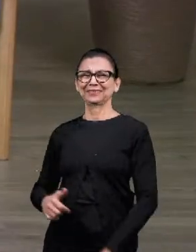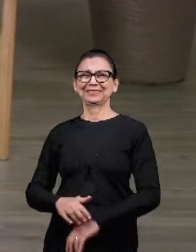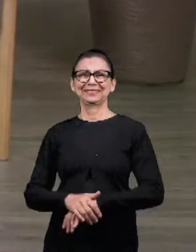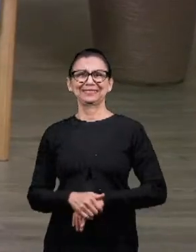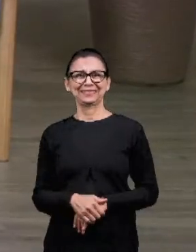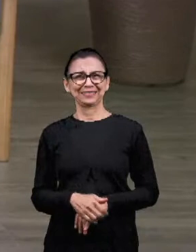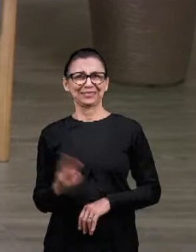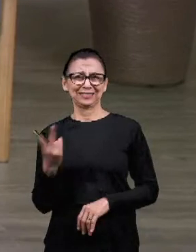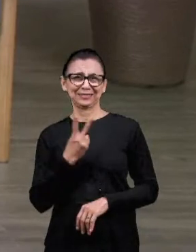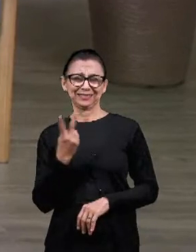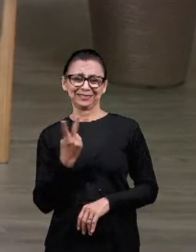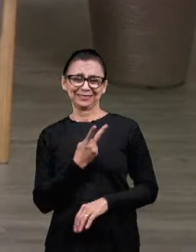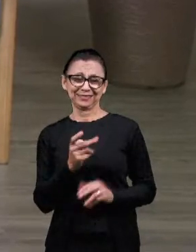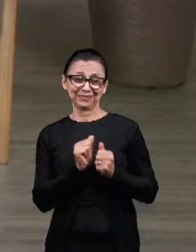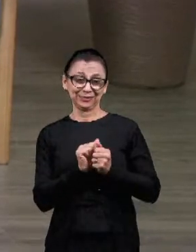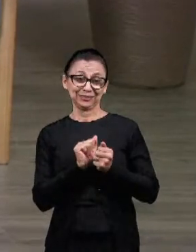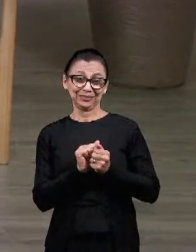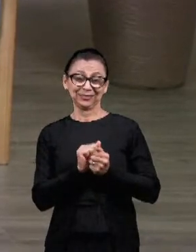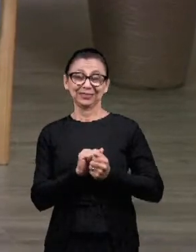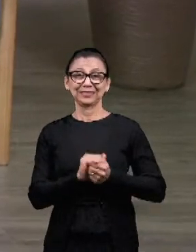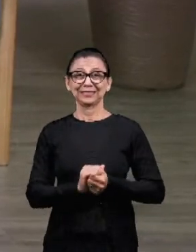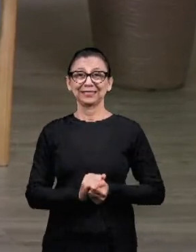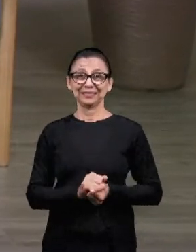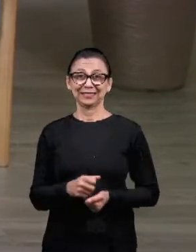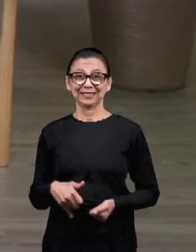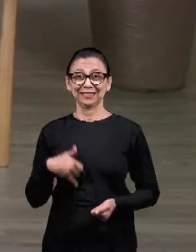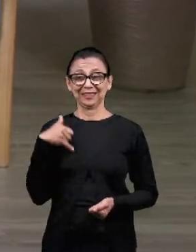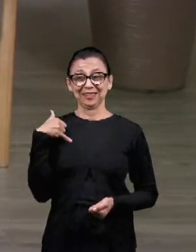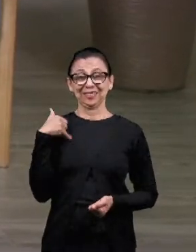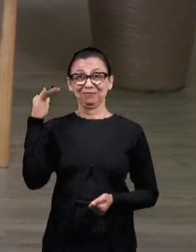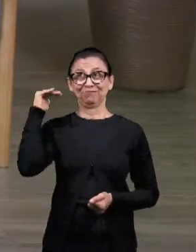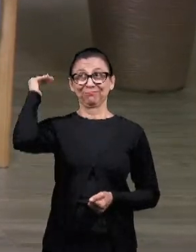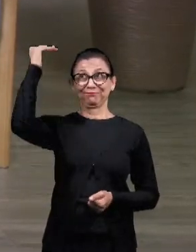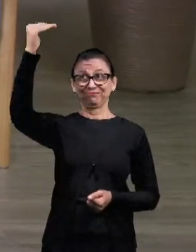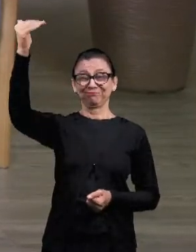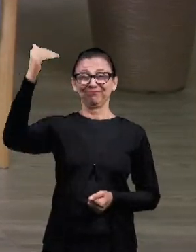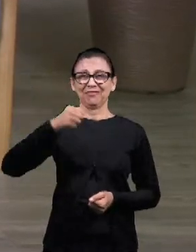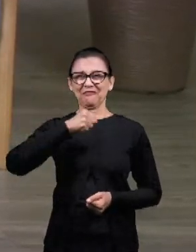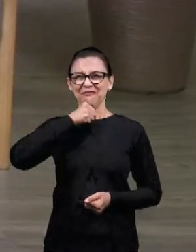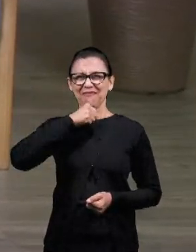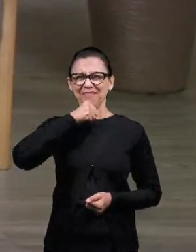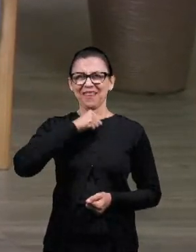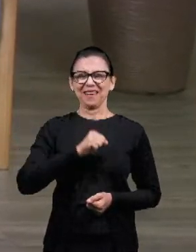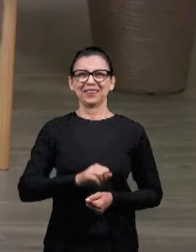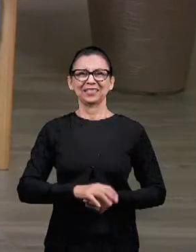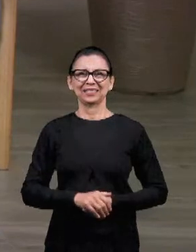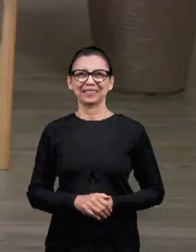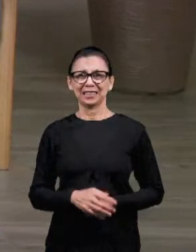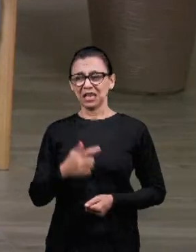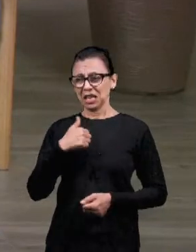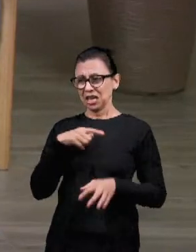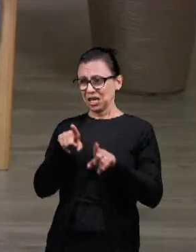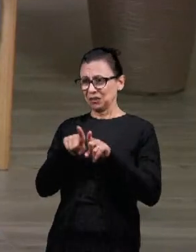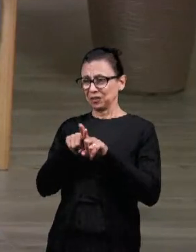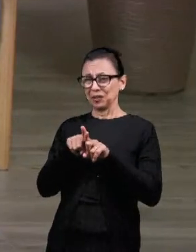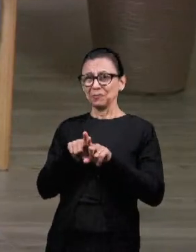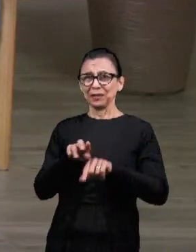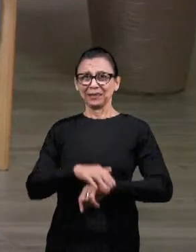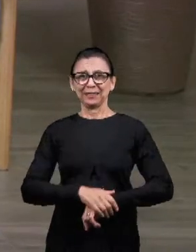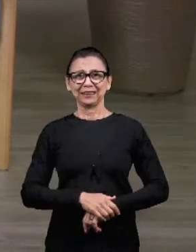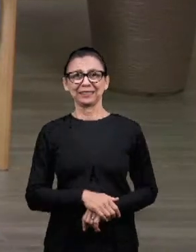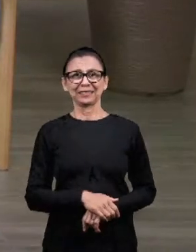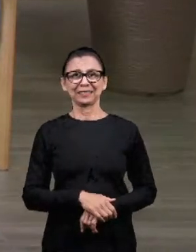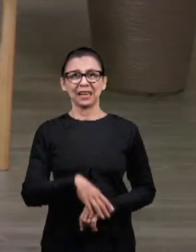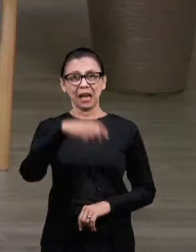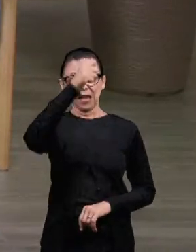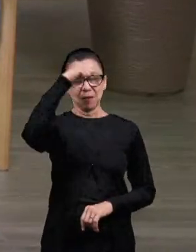estamos juntos com Amadeu. A minha foi no século passado, né? A minha também. Tá certo que é um pouco antes, né? Ele foi primeiro, mas não tanto. Aliás,